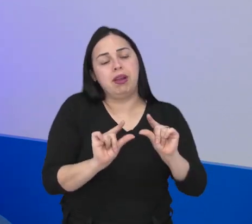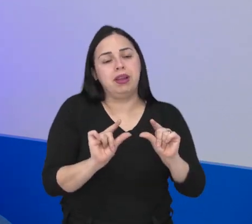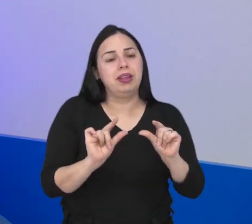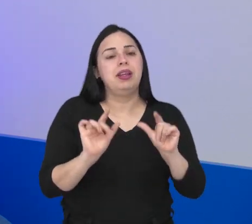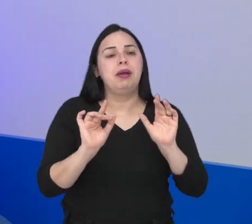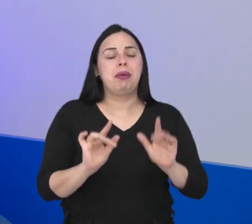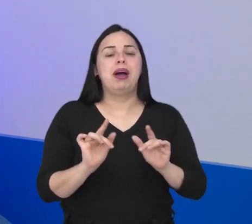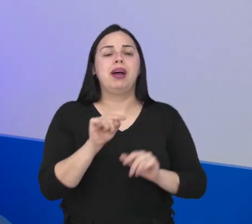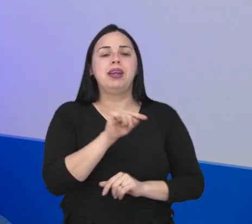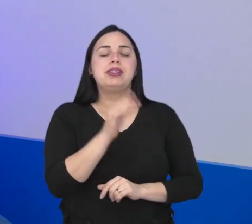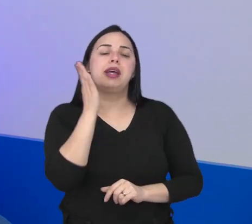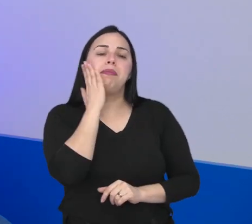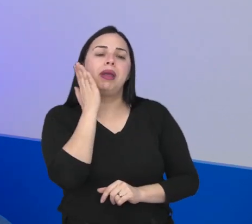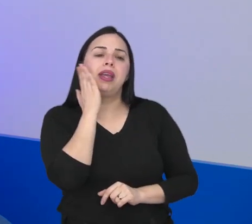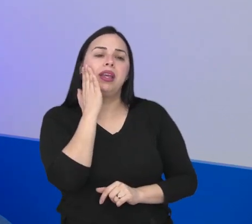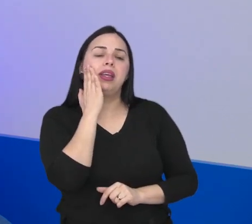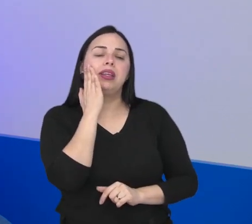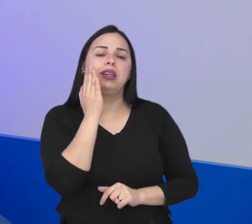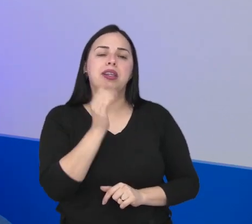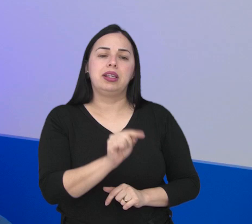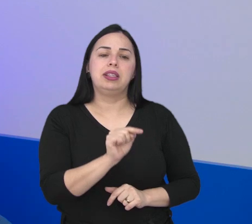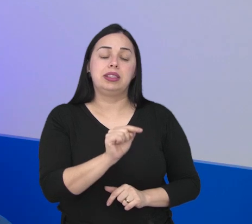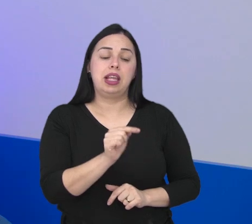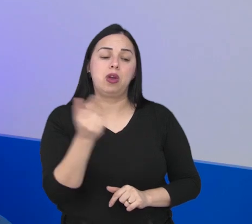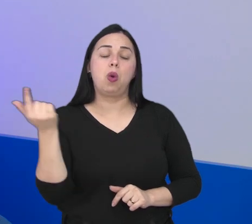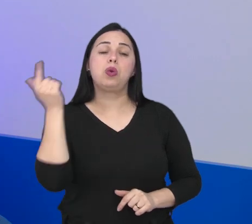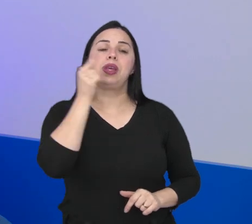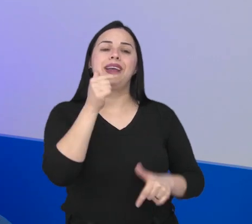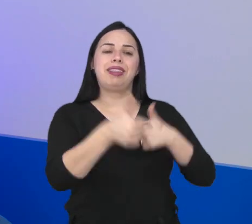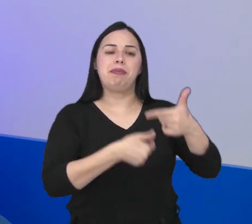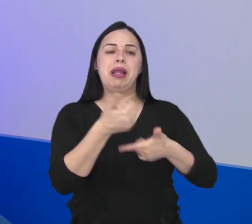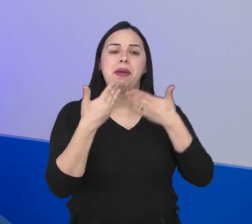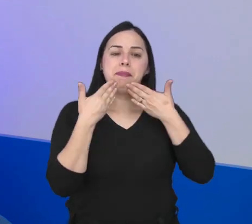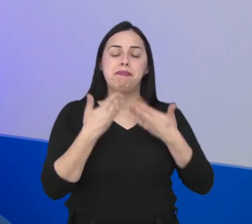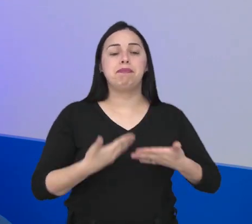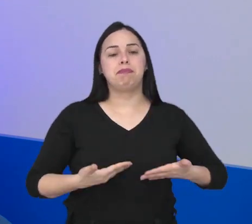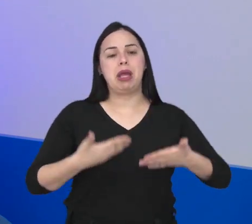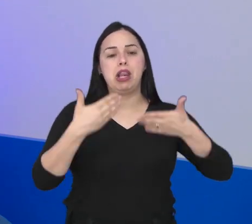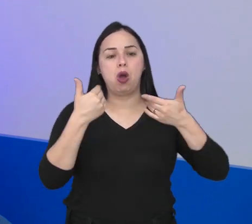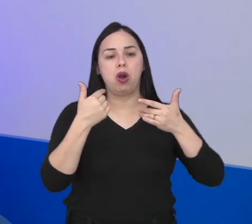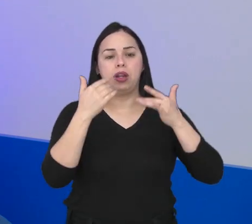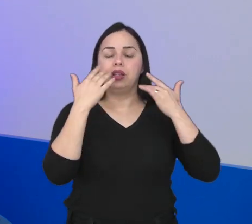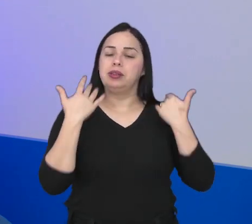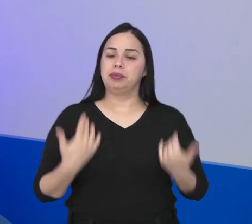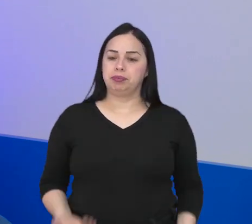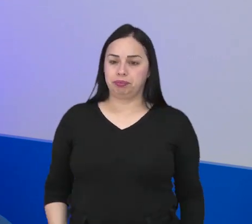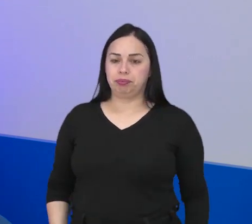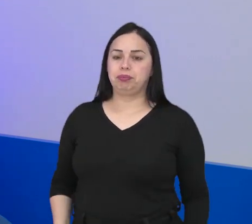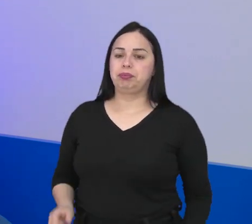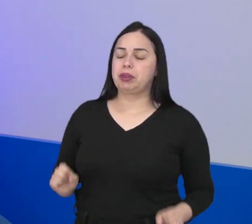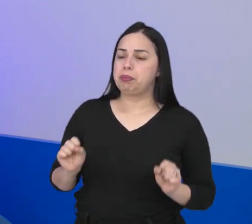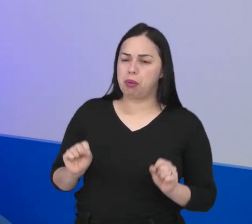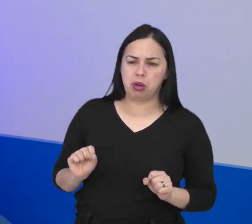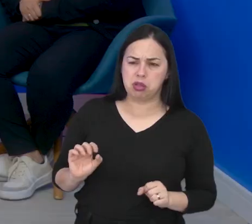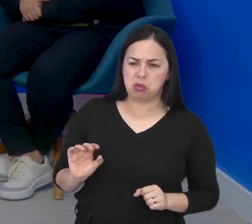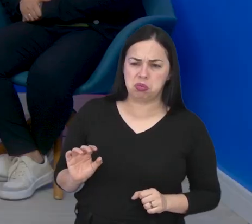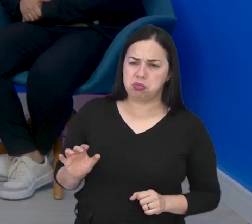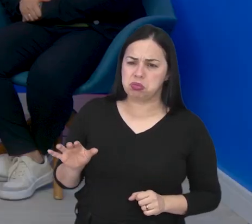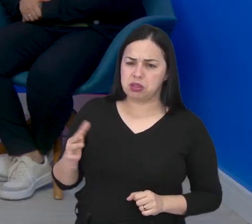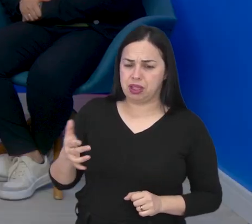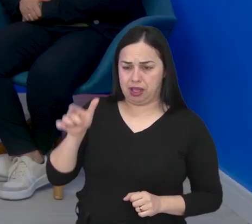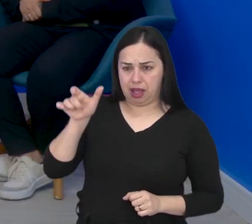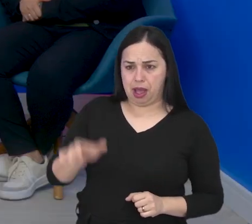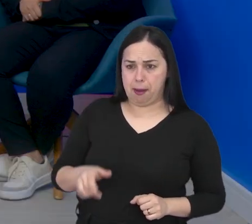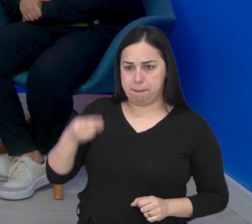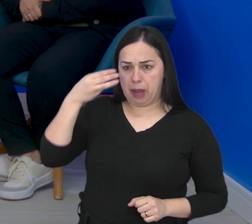para justamente verificar se há um aumento de produtividade com esse tipo de solução. Pode acontecer